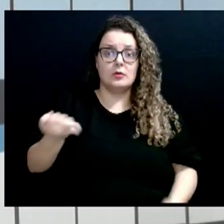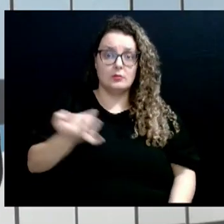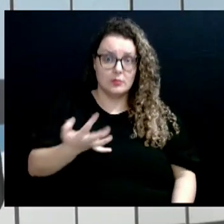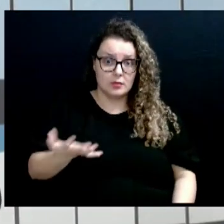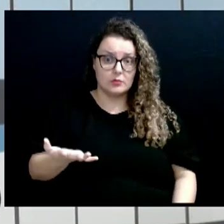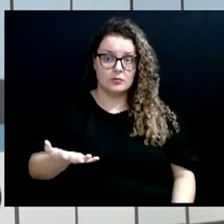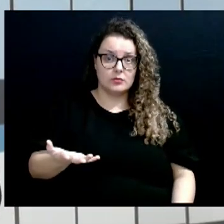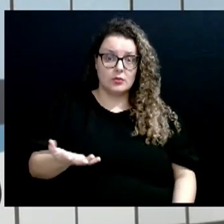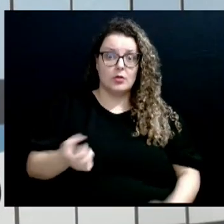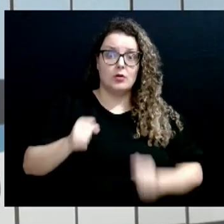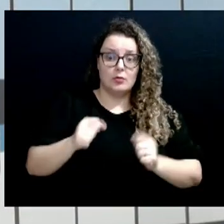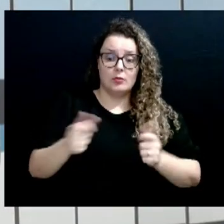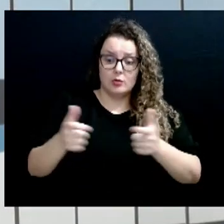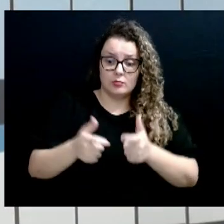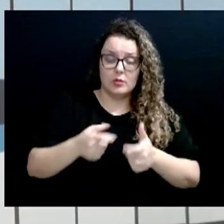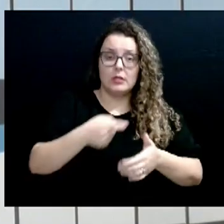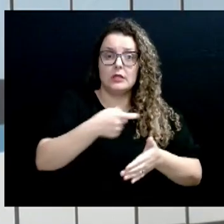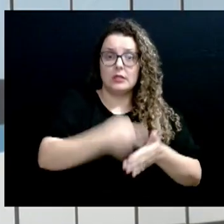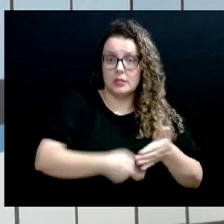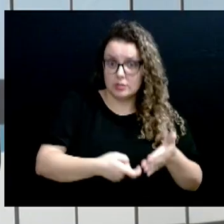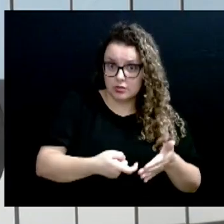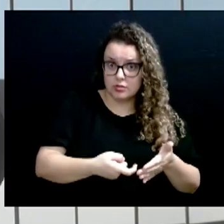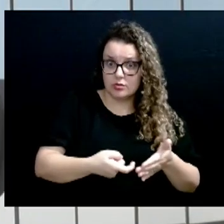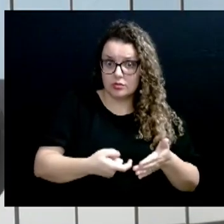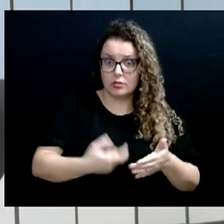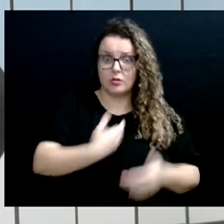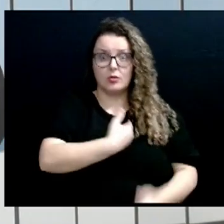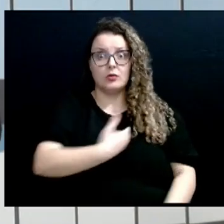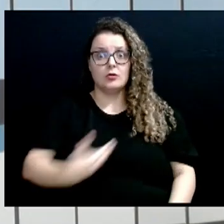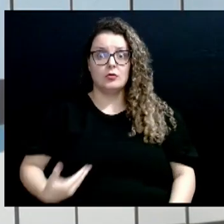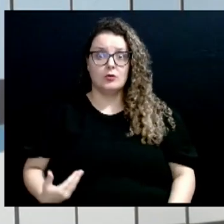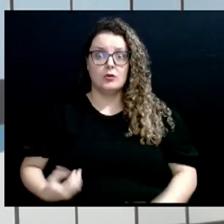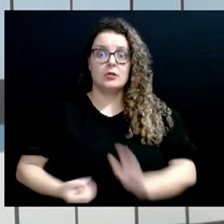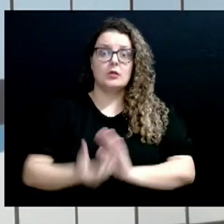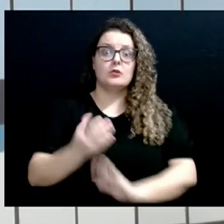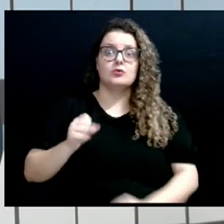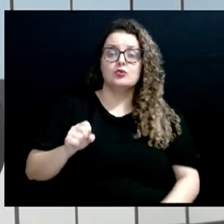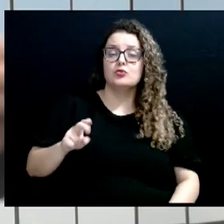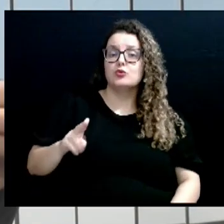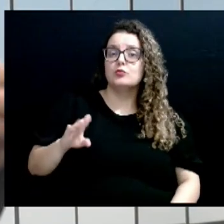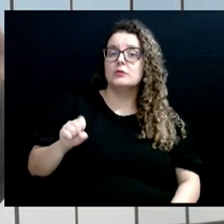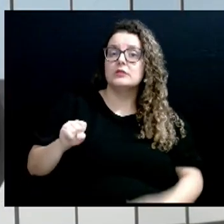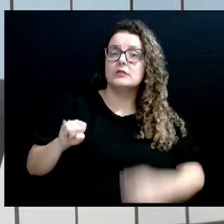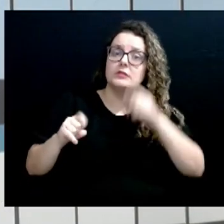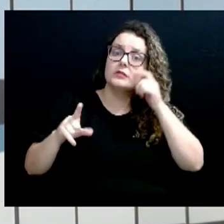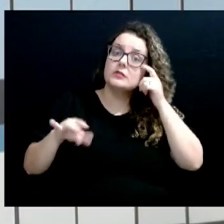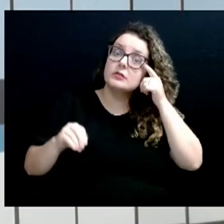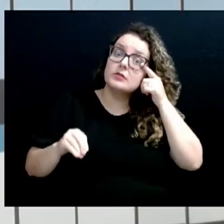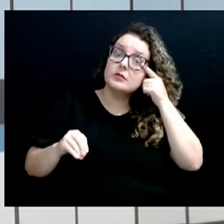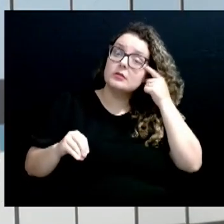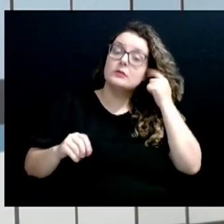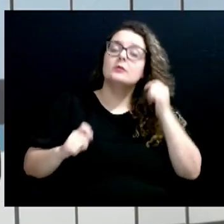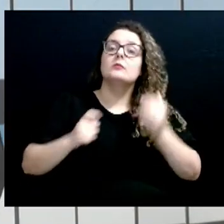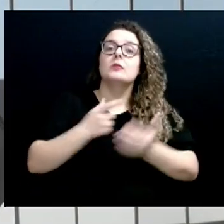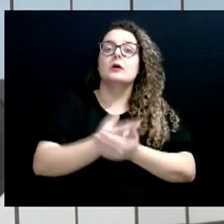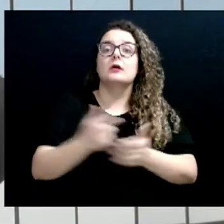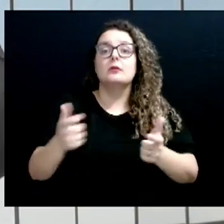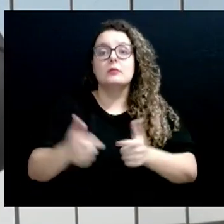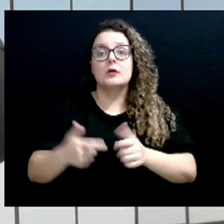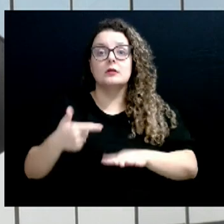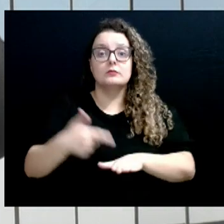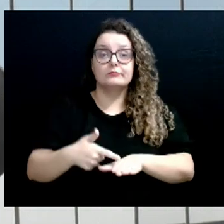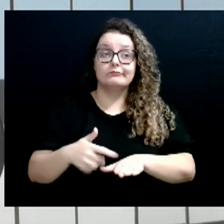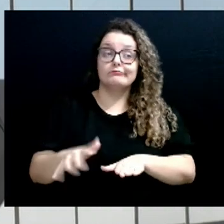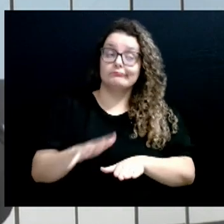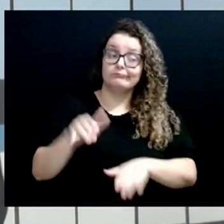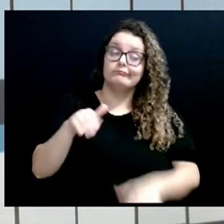diminuir as taxas. O governo pode criar um subsídio para a autoescola para pagar menos no combustível, porque o combustível está cada vez mais caro, então isso eleva